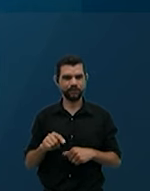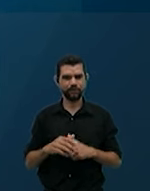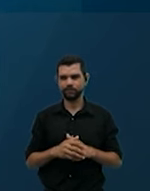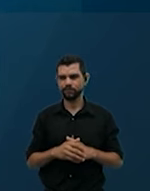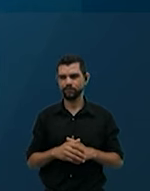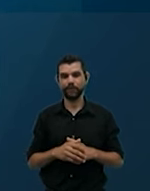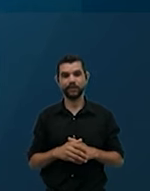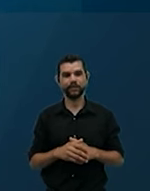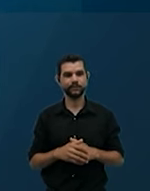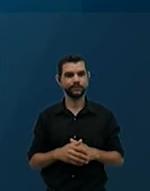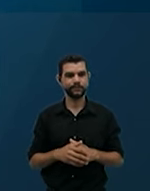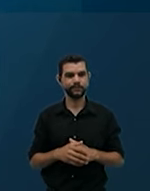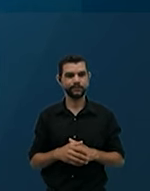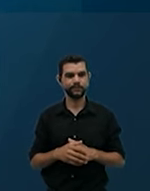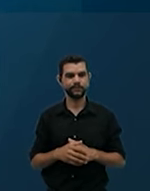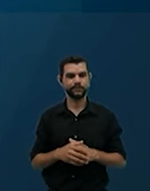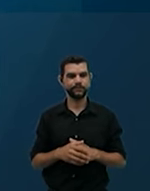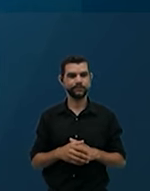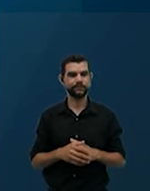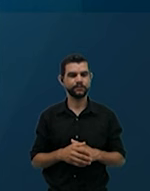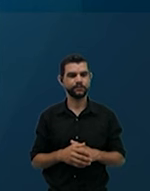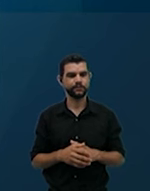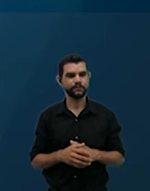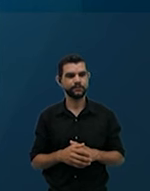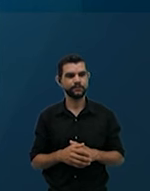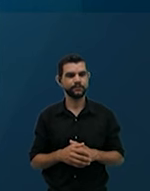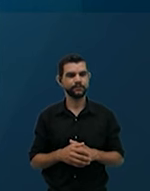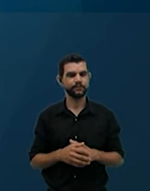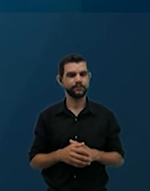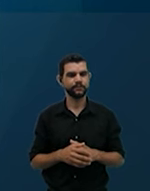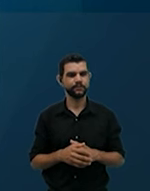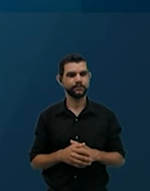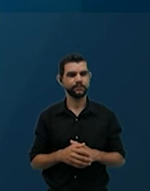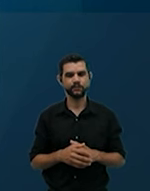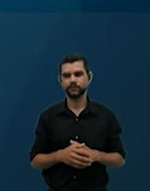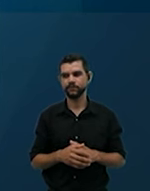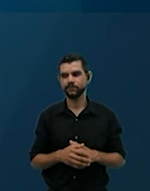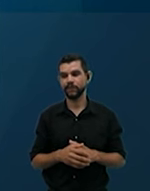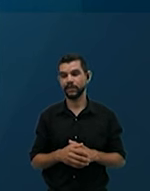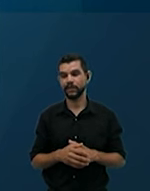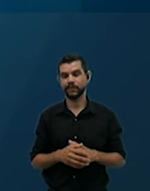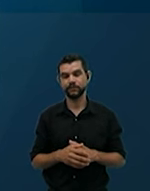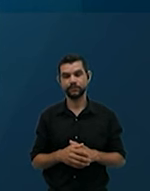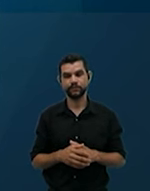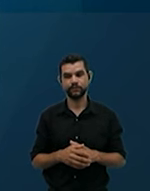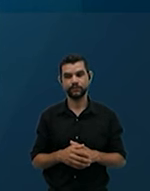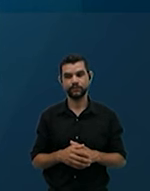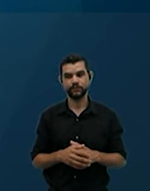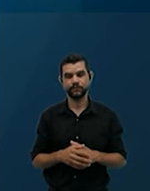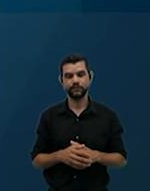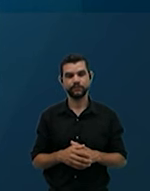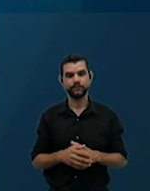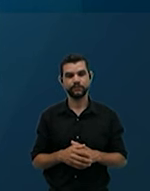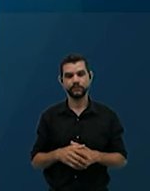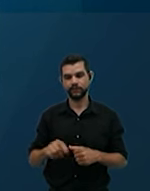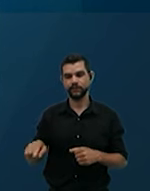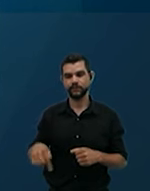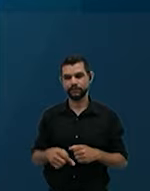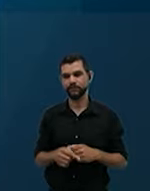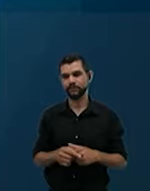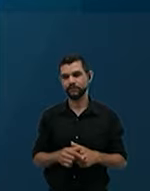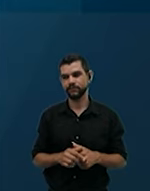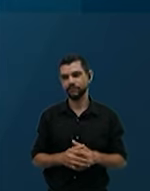Sérgio Cucchina, que tem a palavra. Muito obrigado, senhora presidente. Aqui é um caso muito,